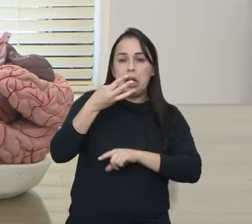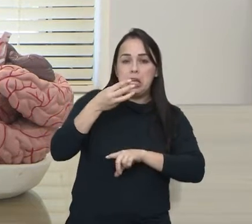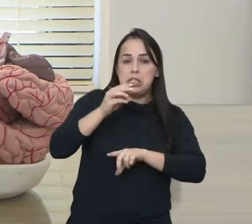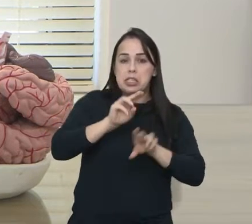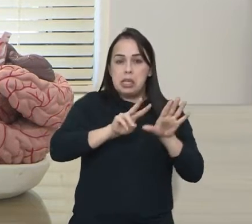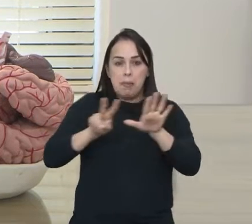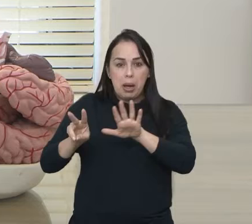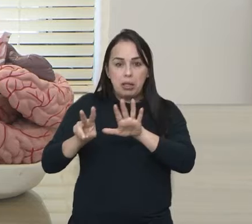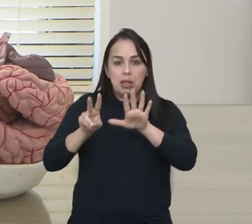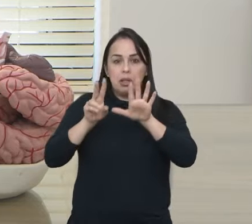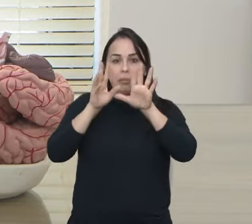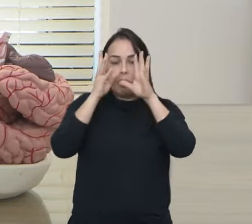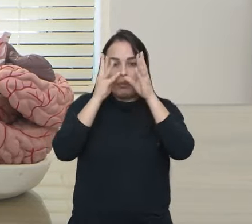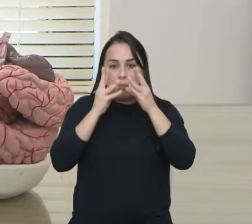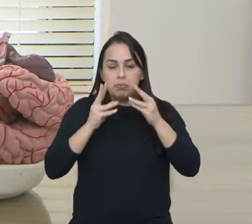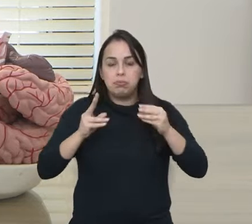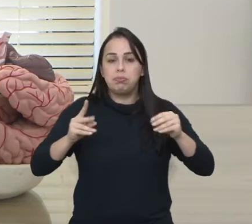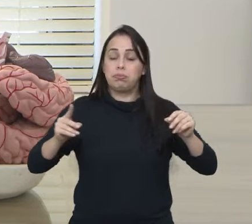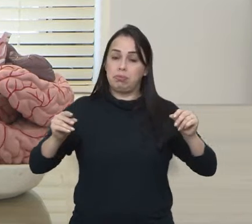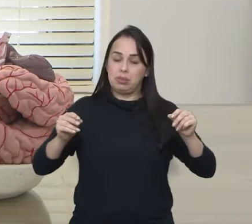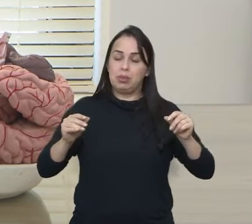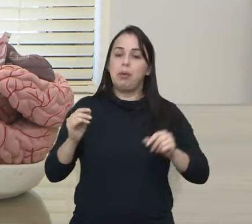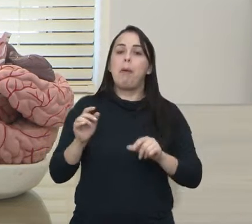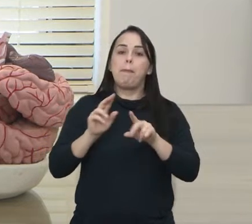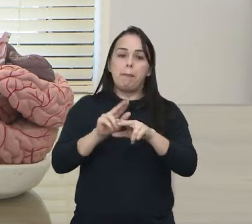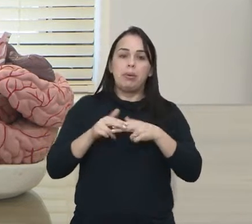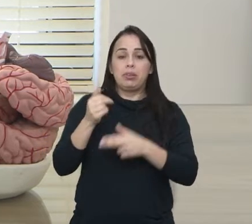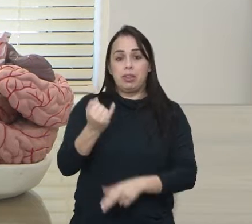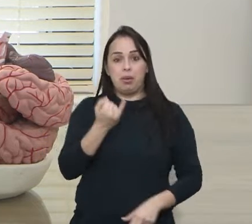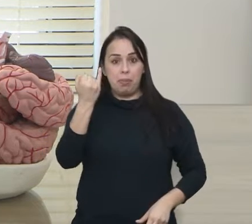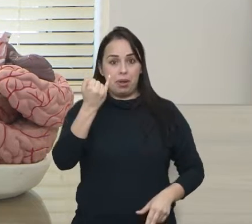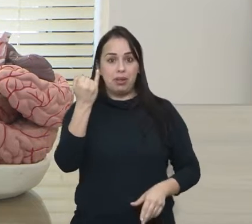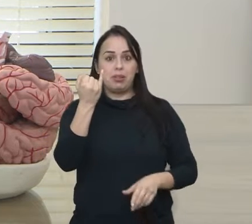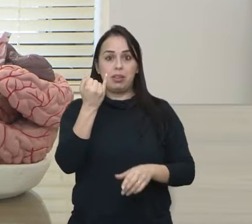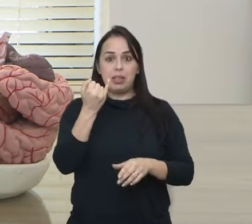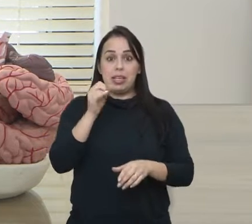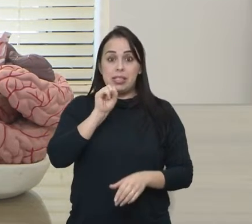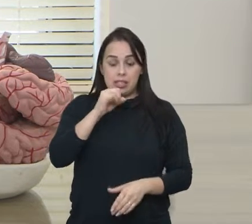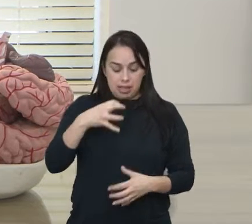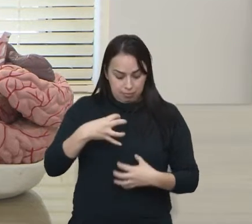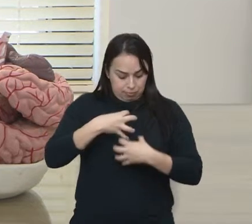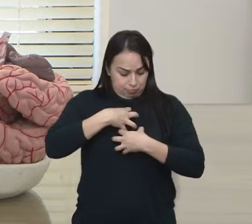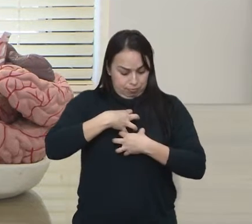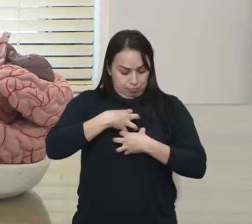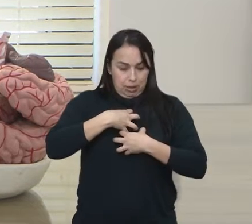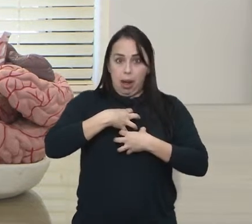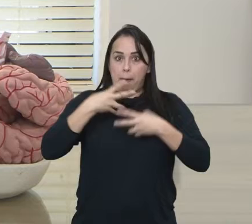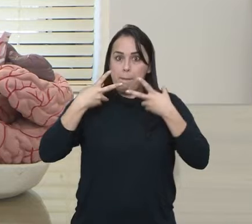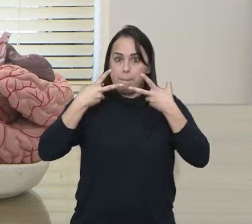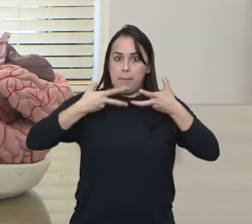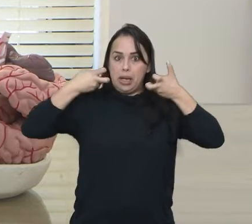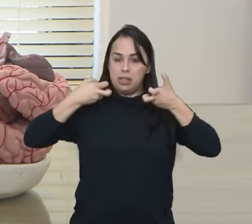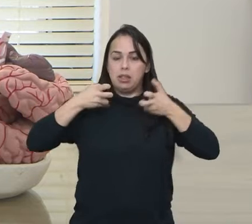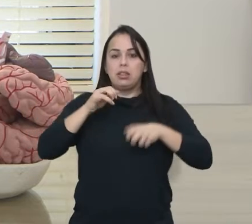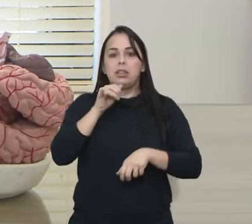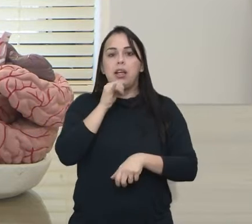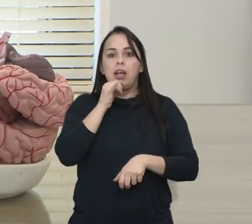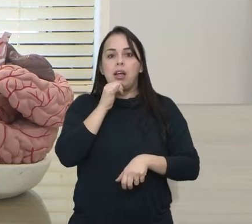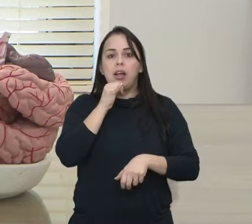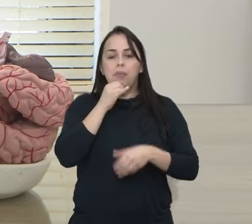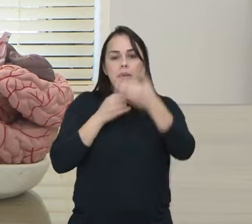3 semanas ele desaparece. Por isso que é importante a gente estar atento sempre a qualquer sintoma que a gente tem. Pode